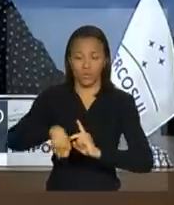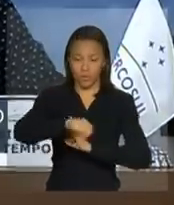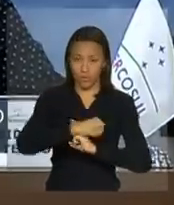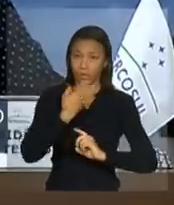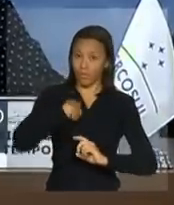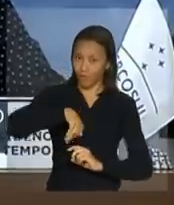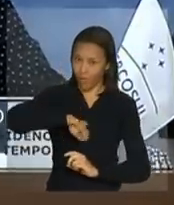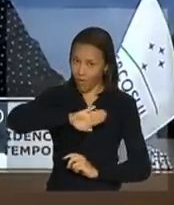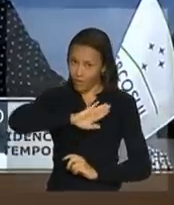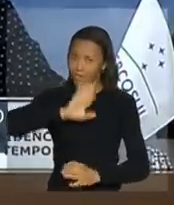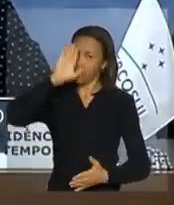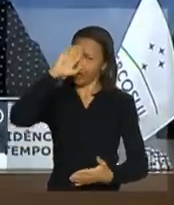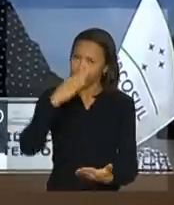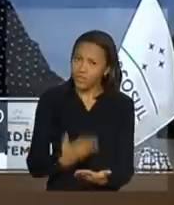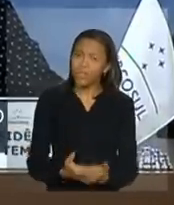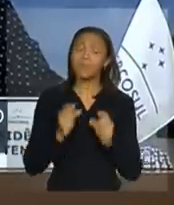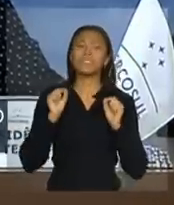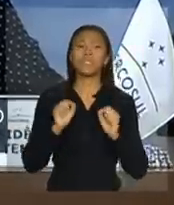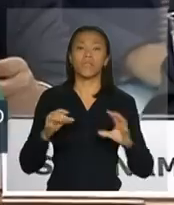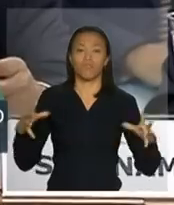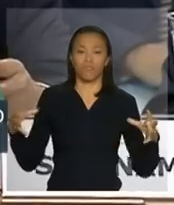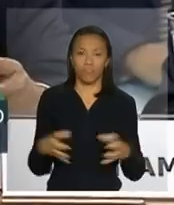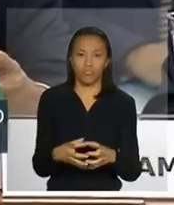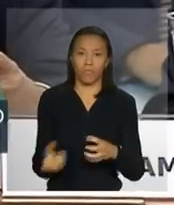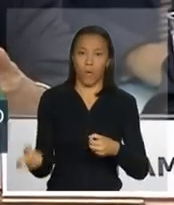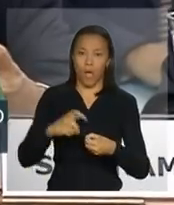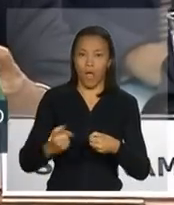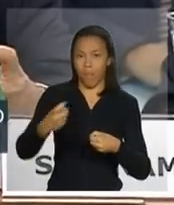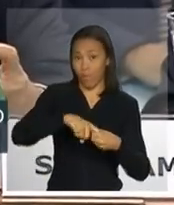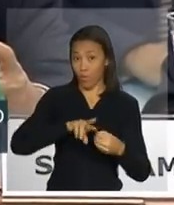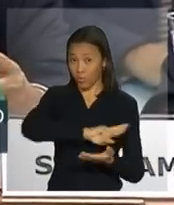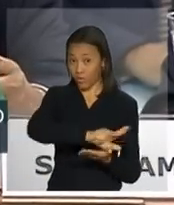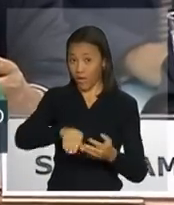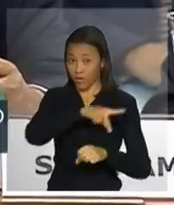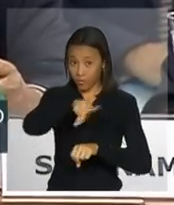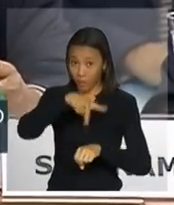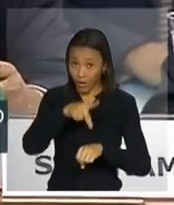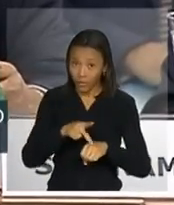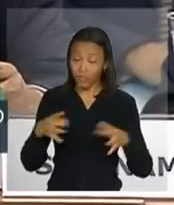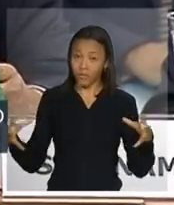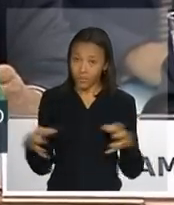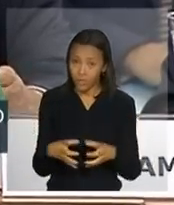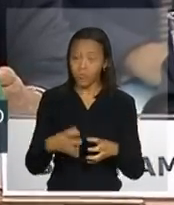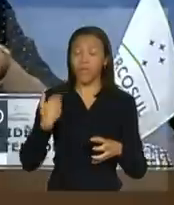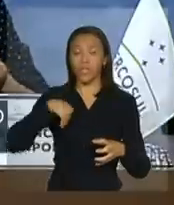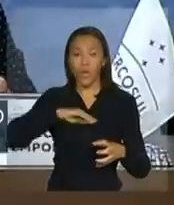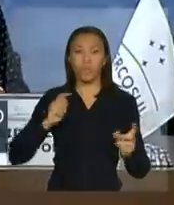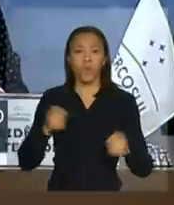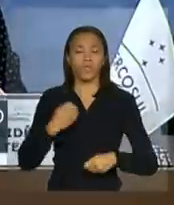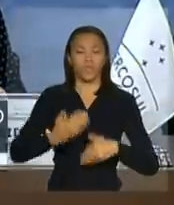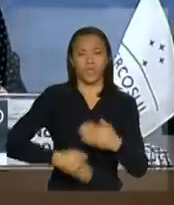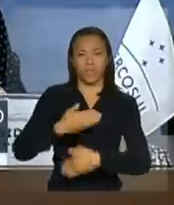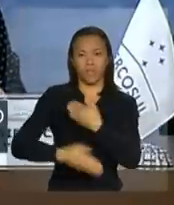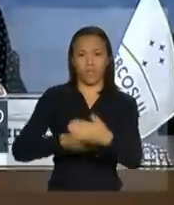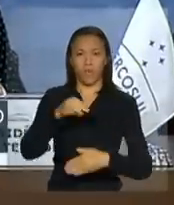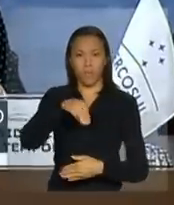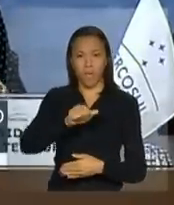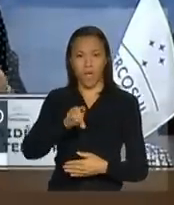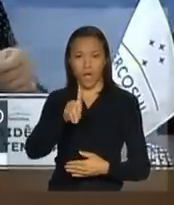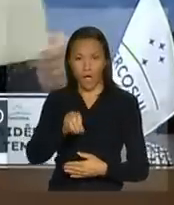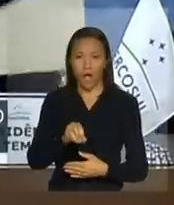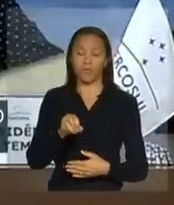Apostamos na integração, na cooperação, para o crescimento de nossos mercados internos